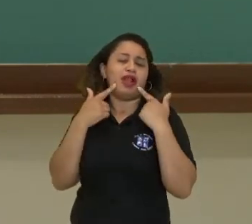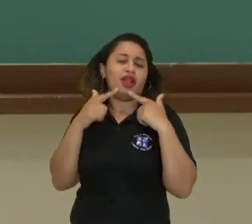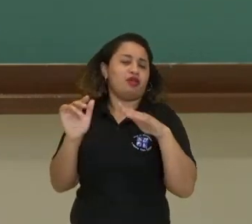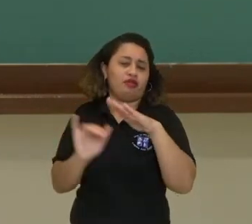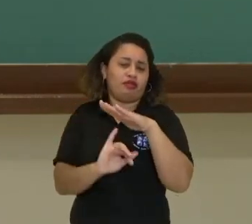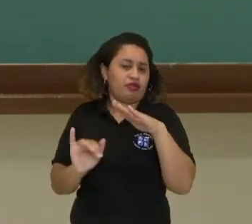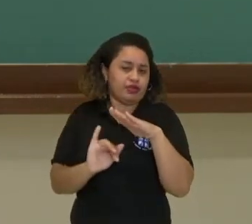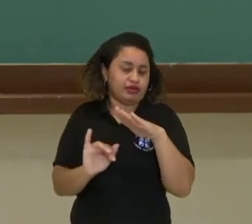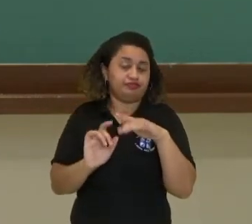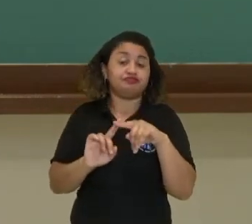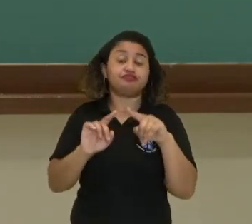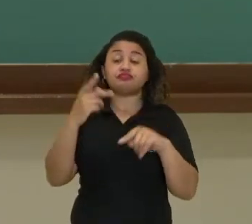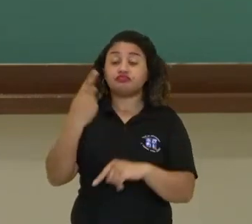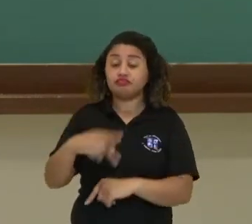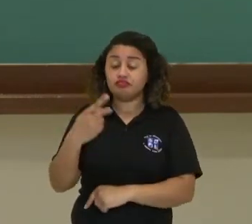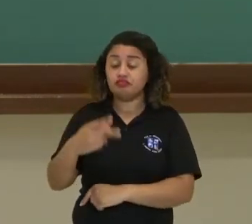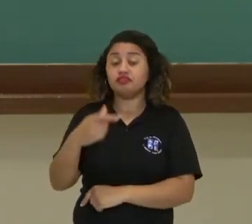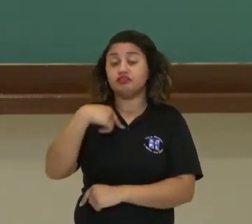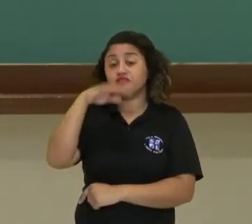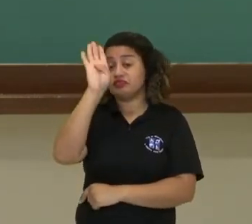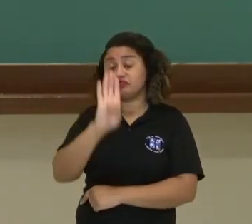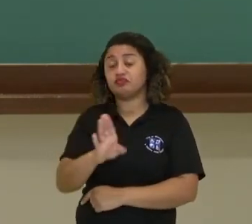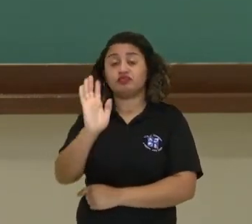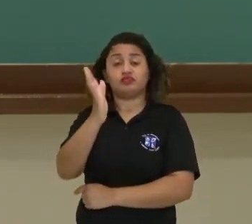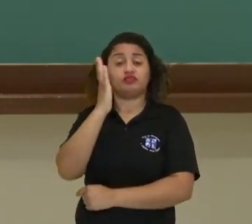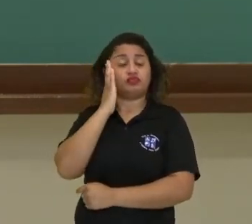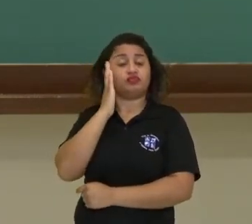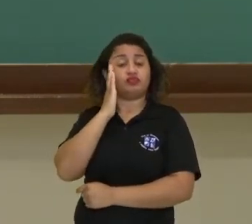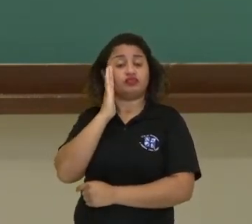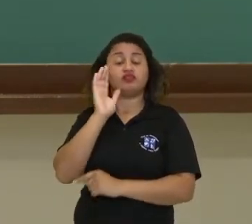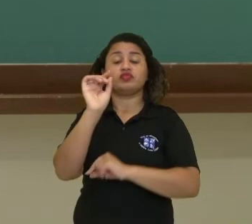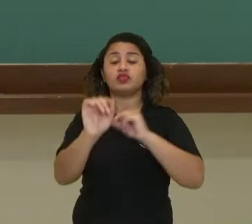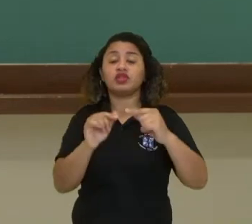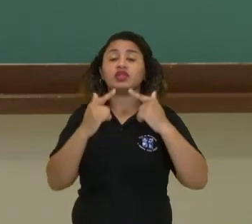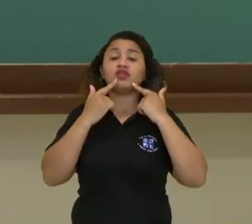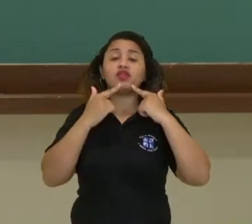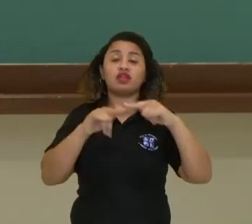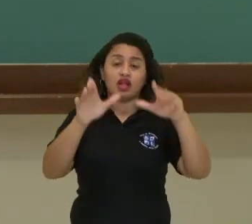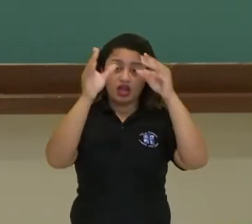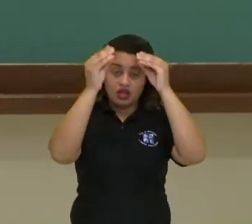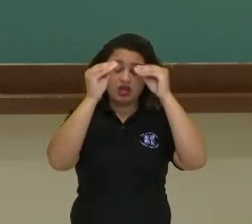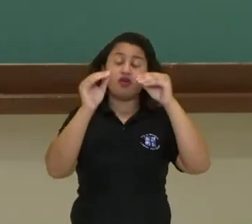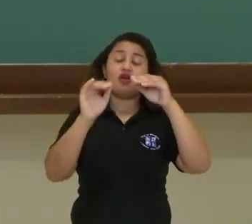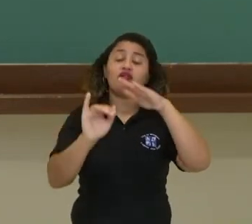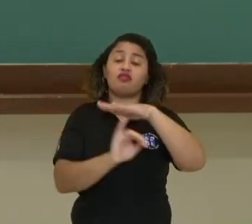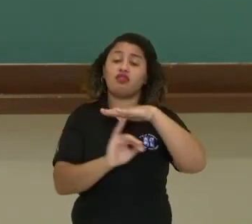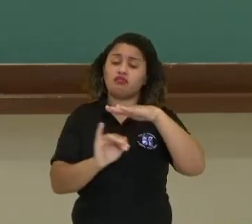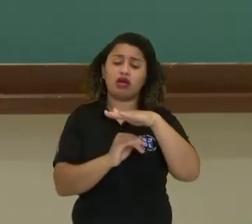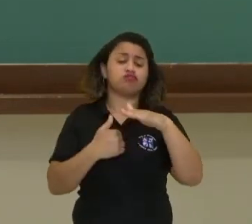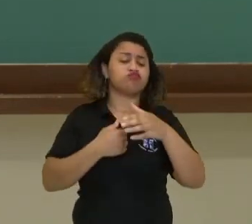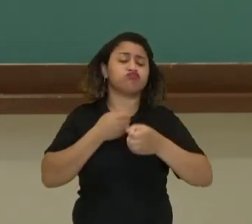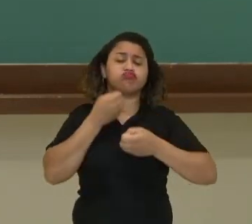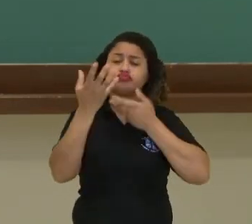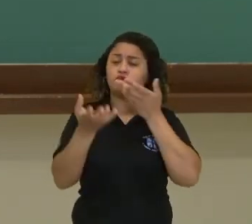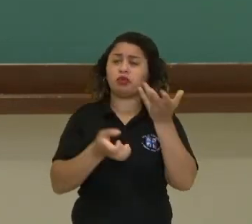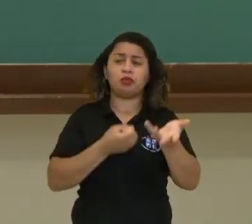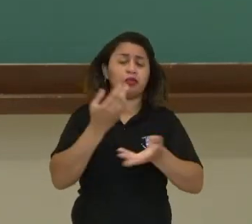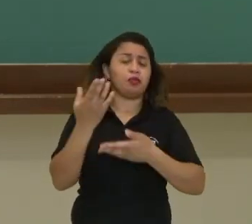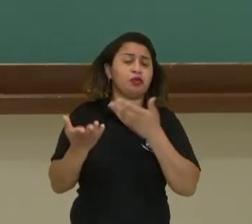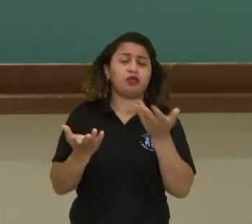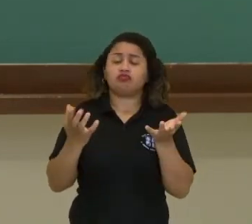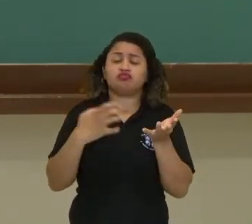dia a dia na uma linguagem mais coloquial uma linguagem mais o dia a dia a gente fala mesmo me dá